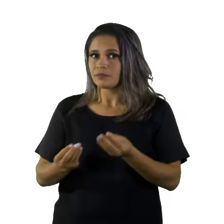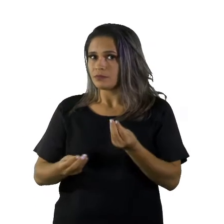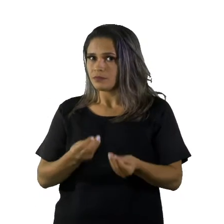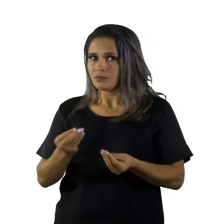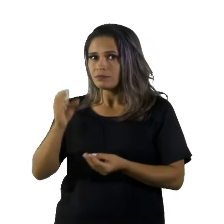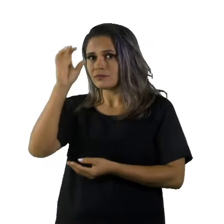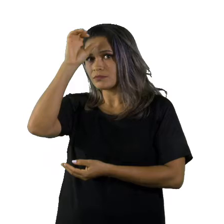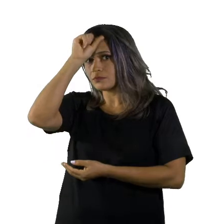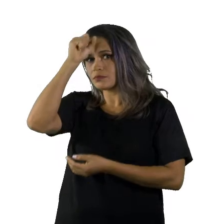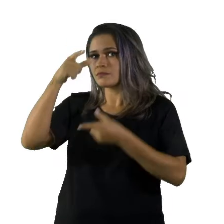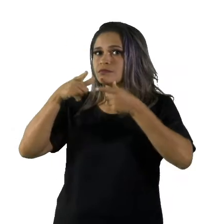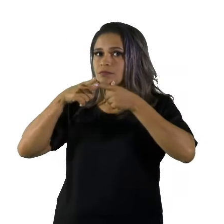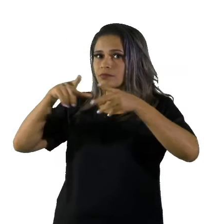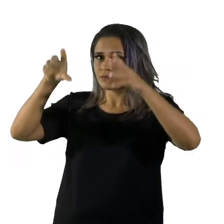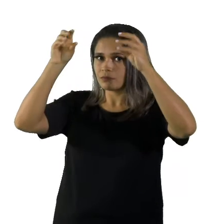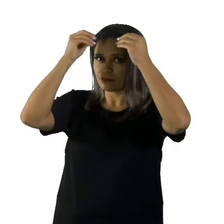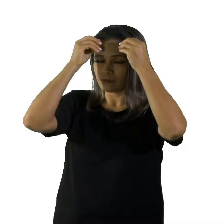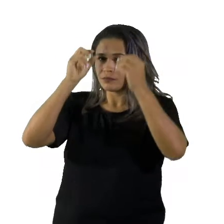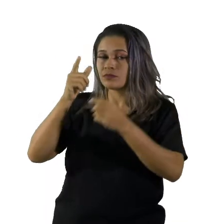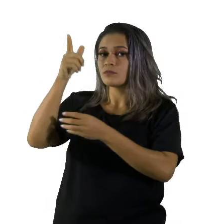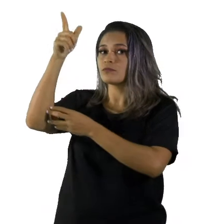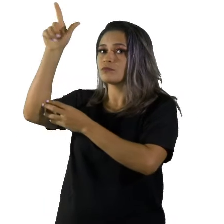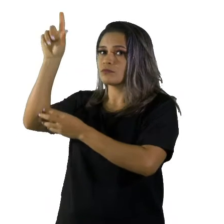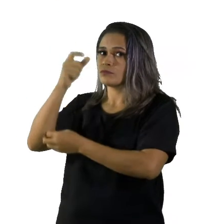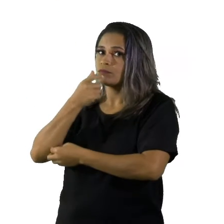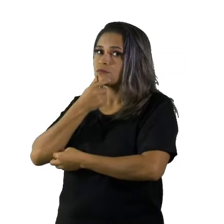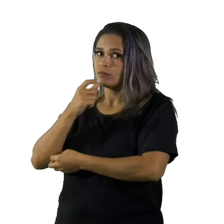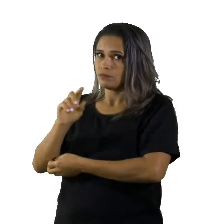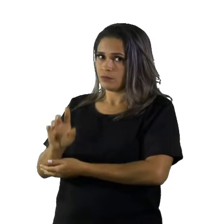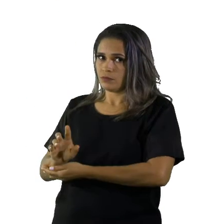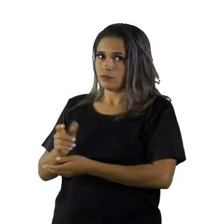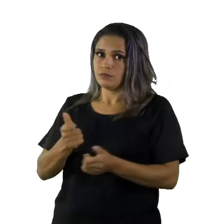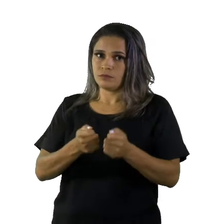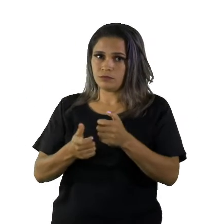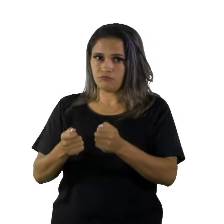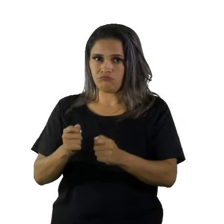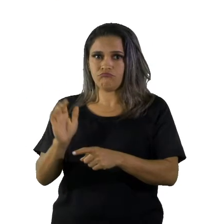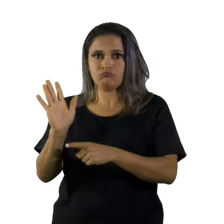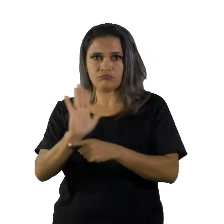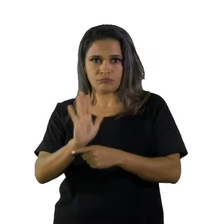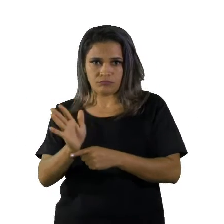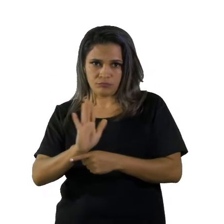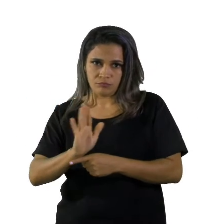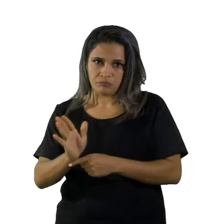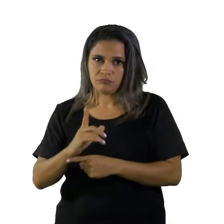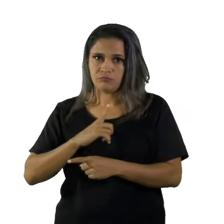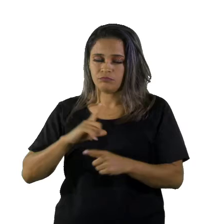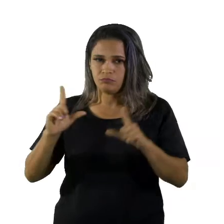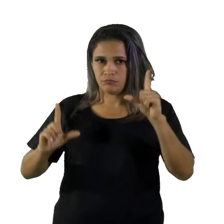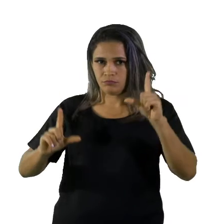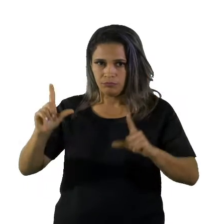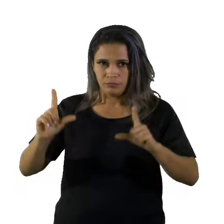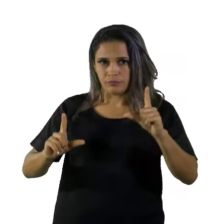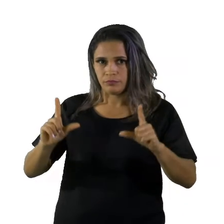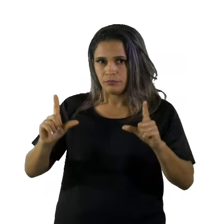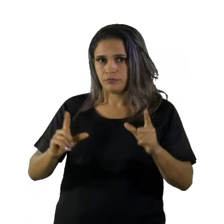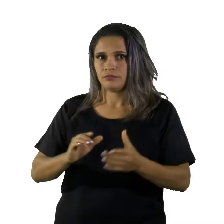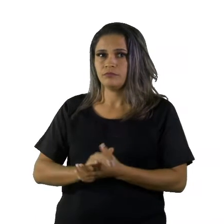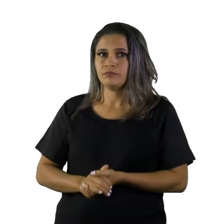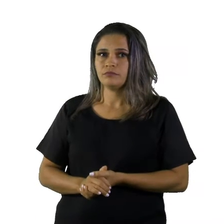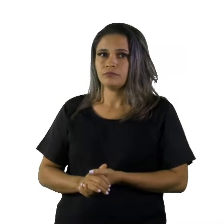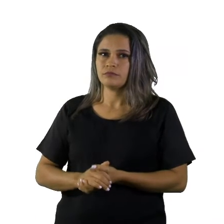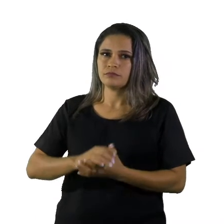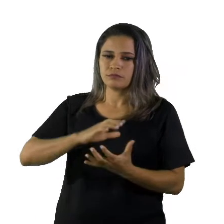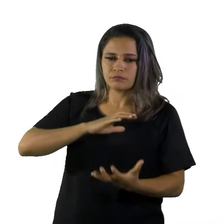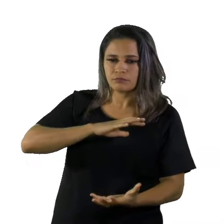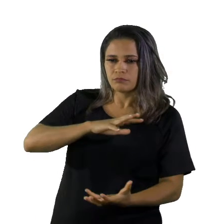aprender uma língua estrangeira? Os videogames, assim como os filmes que passam na televisão, participam do